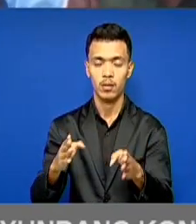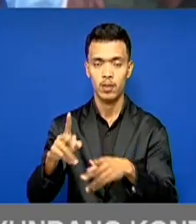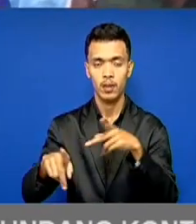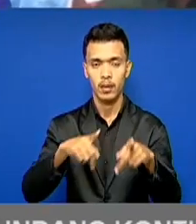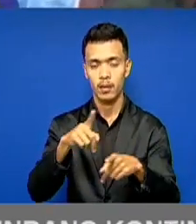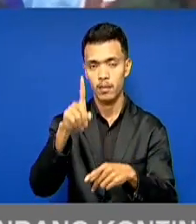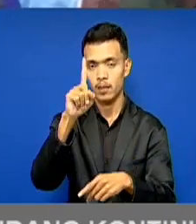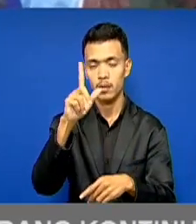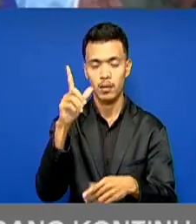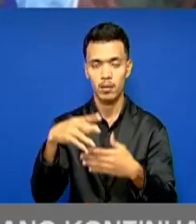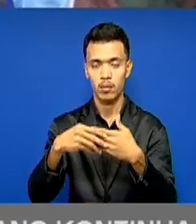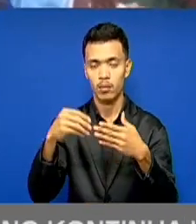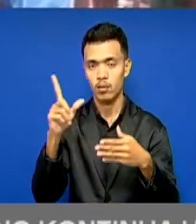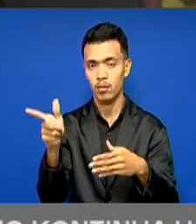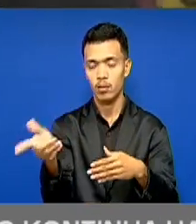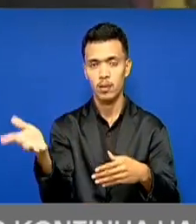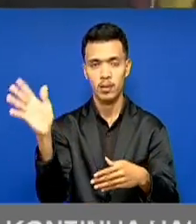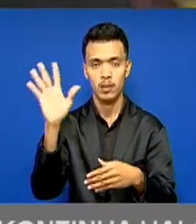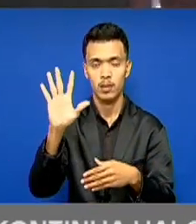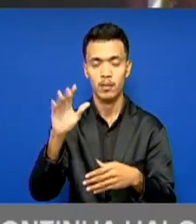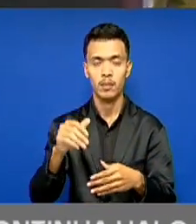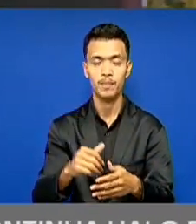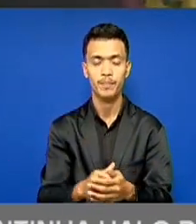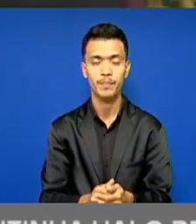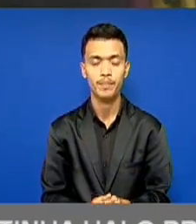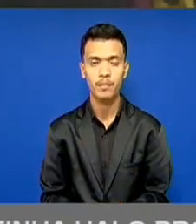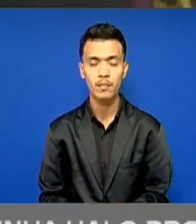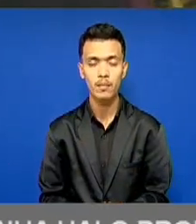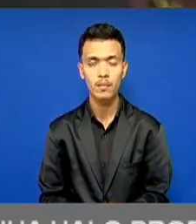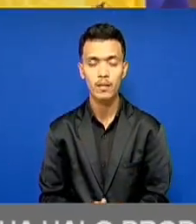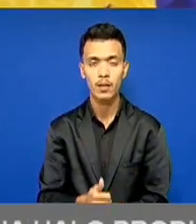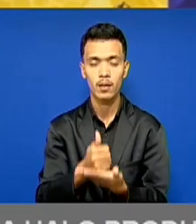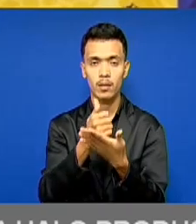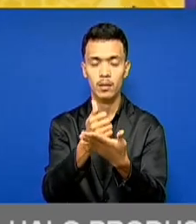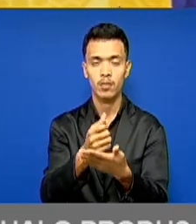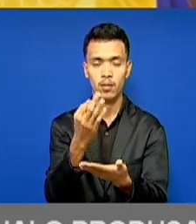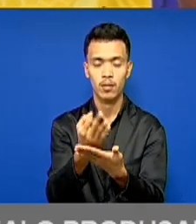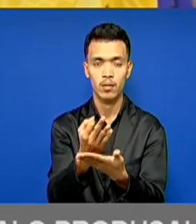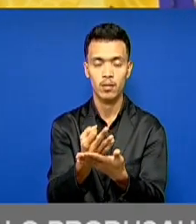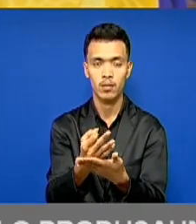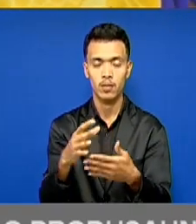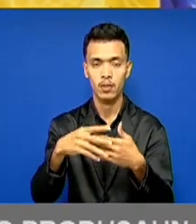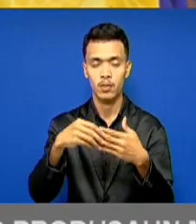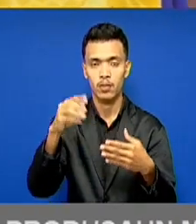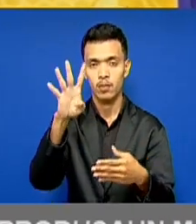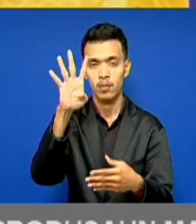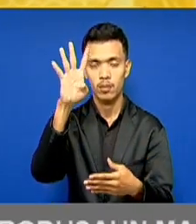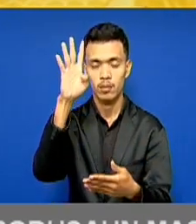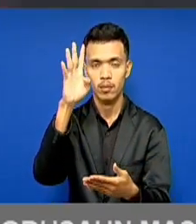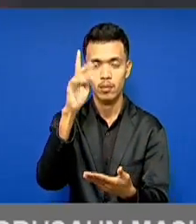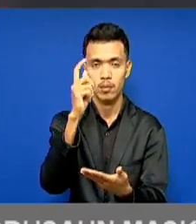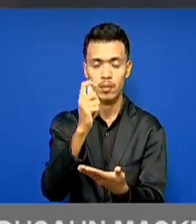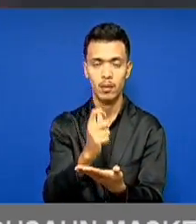lima, na comunidade tuir consensa, inclui saudoso manulari ni oang mane, contribui osan dólares americano rihunhat.